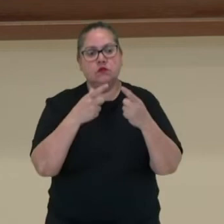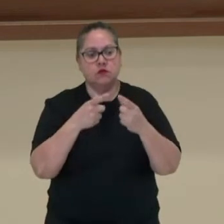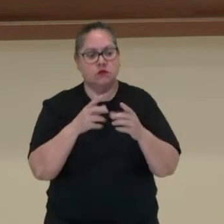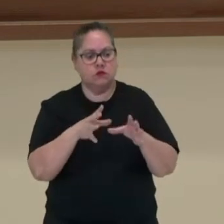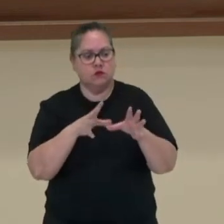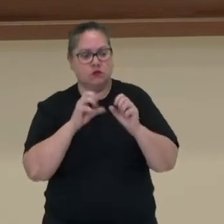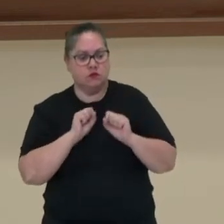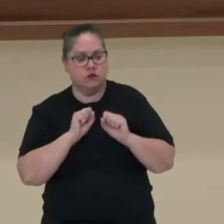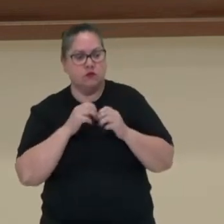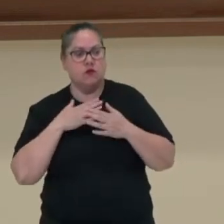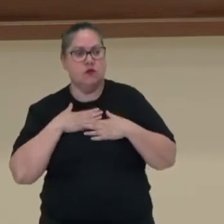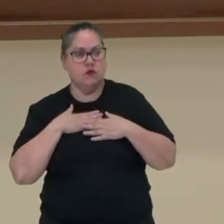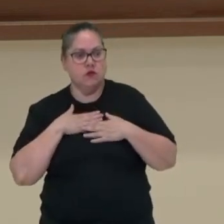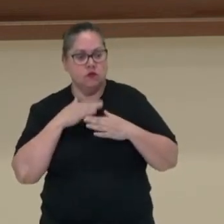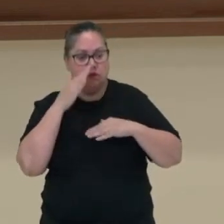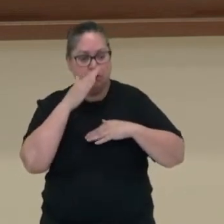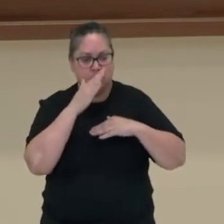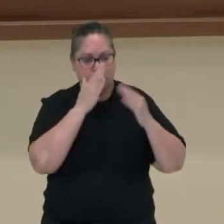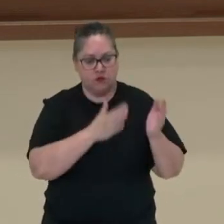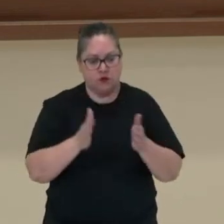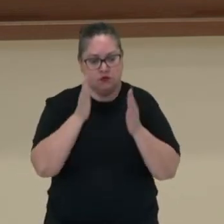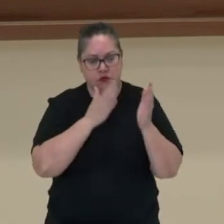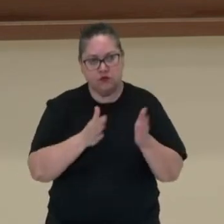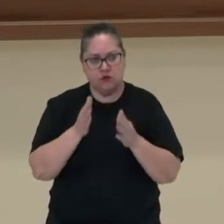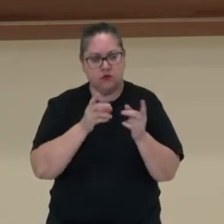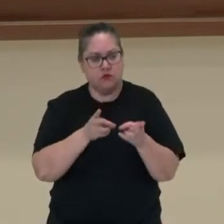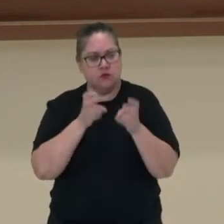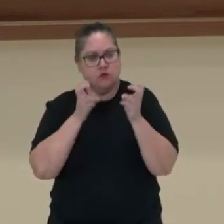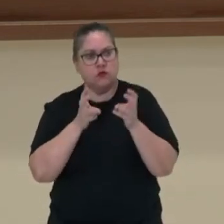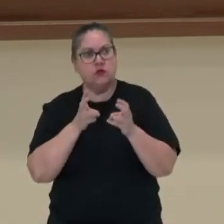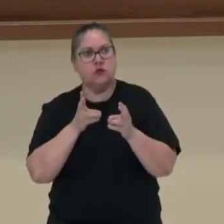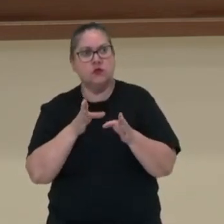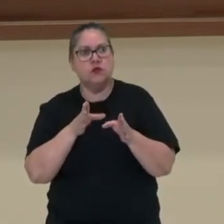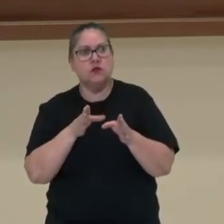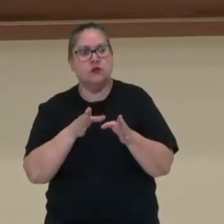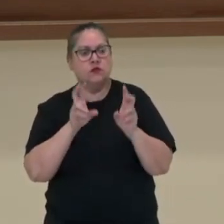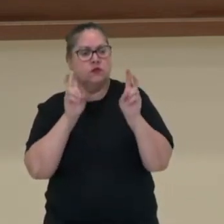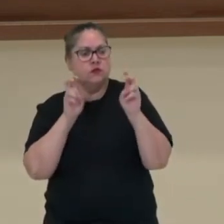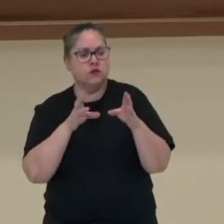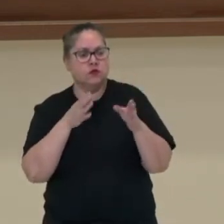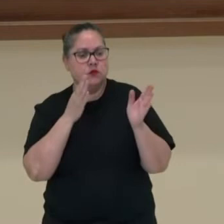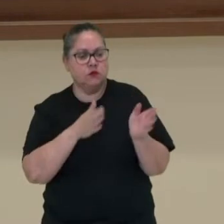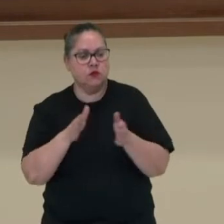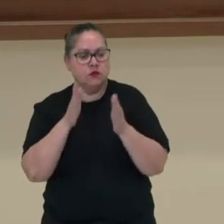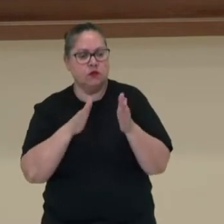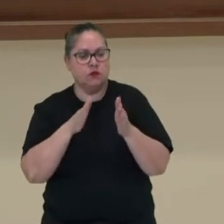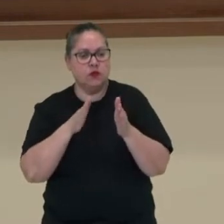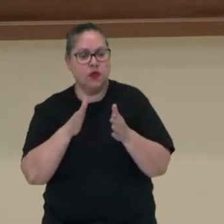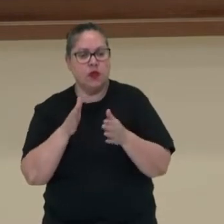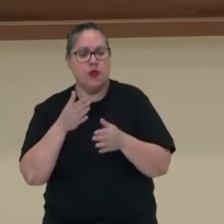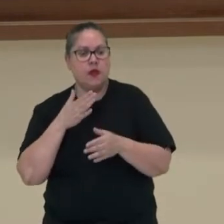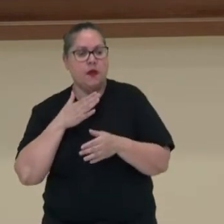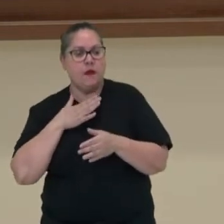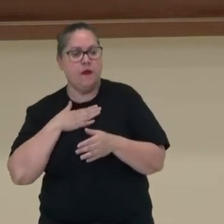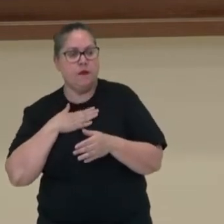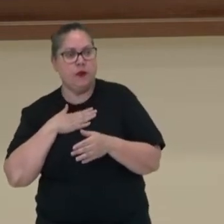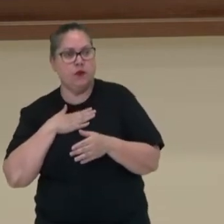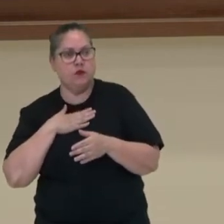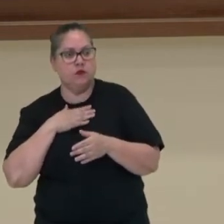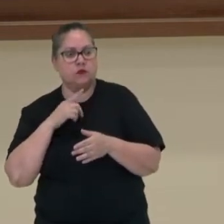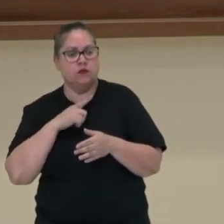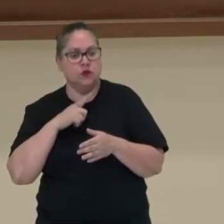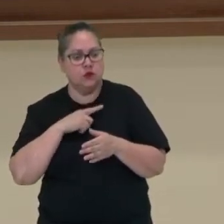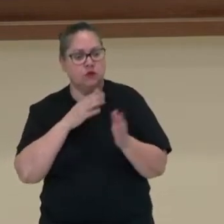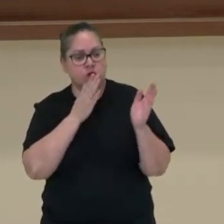absorvessem aquela temática da produção, você percebe que esta temática da produção é patenteada. Ou seja, nós temos